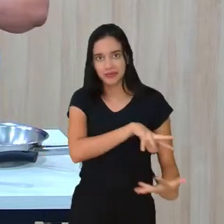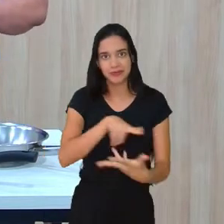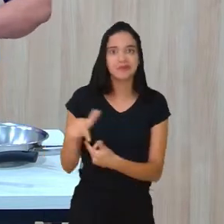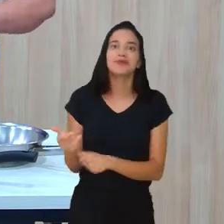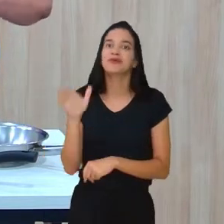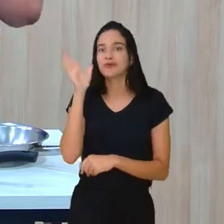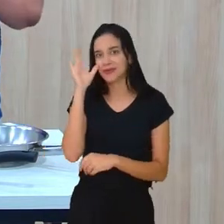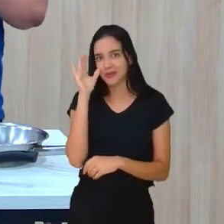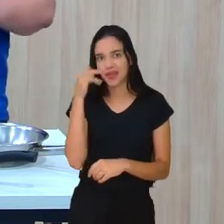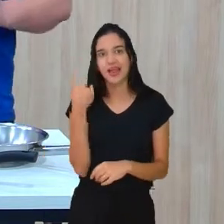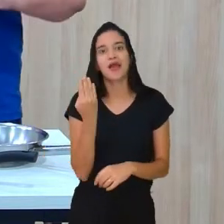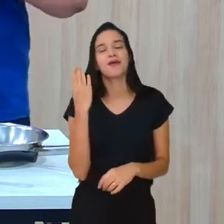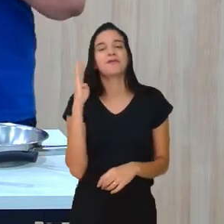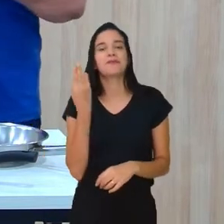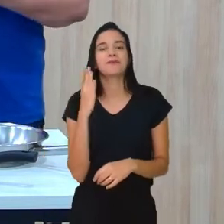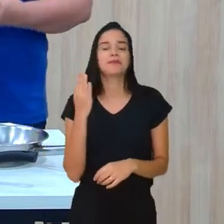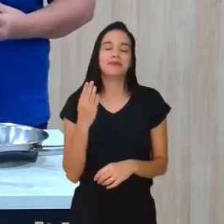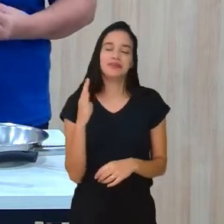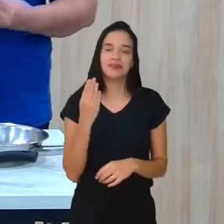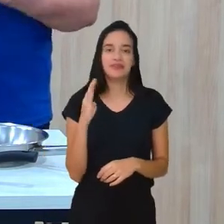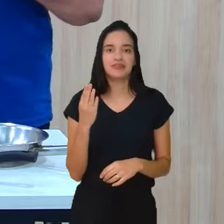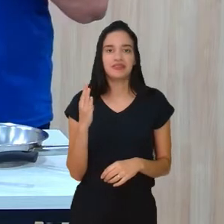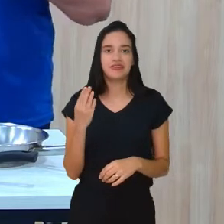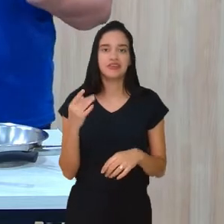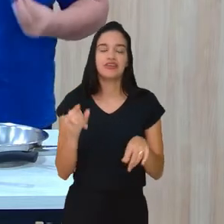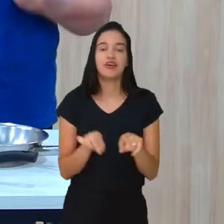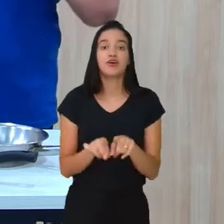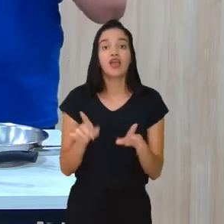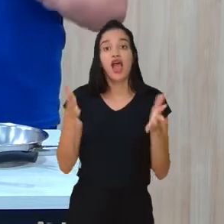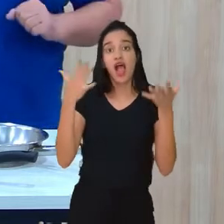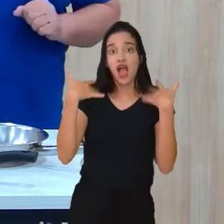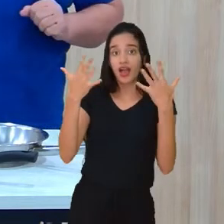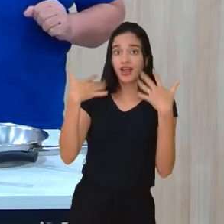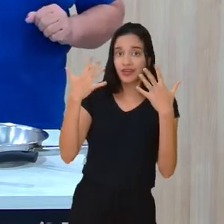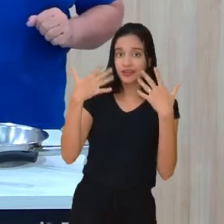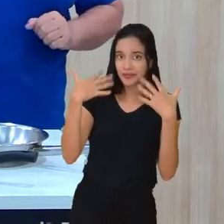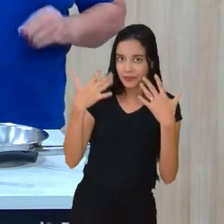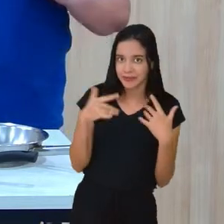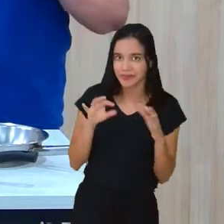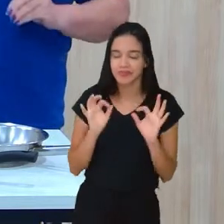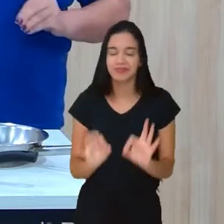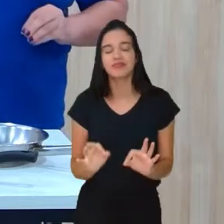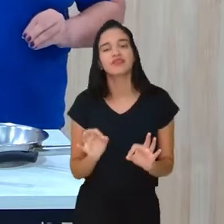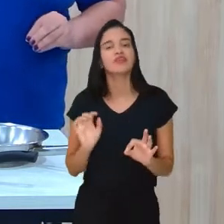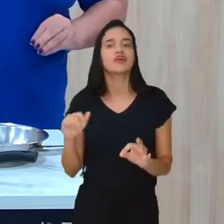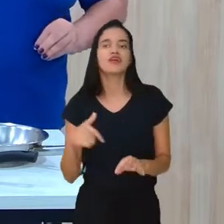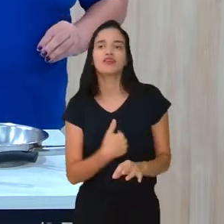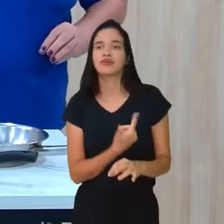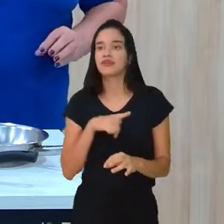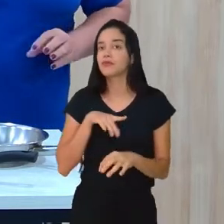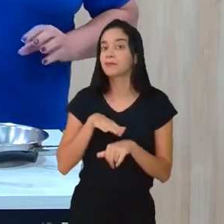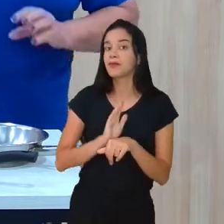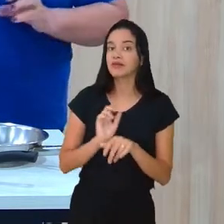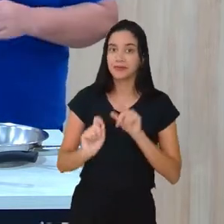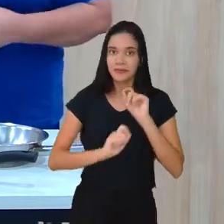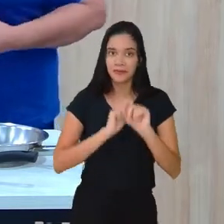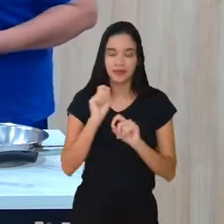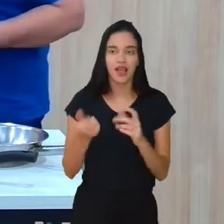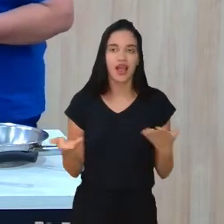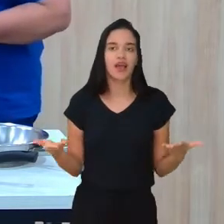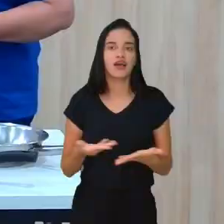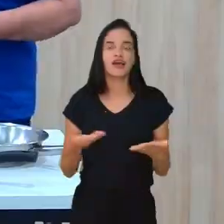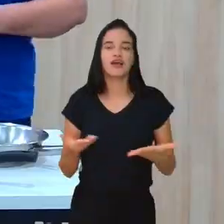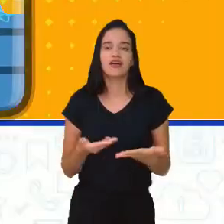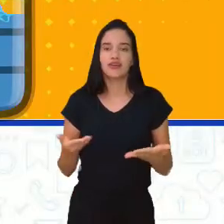em relação à biologia no que diz respeito a calor e temperatura. O que é que nós temos mais? Nós agora